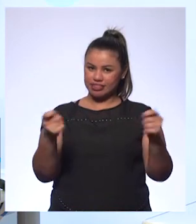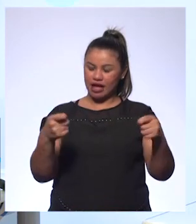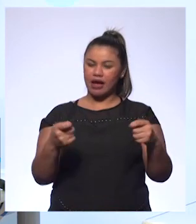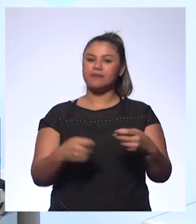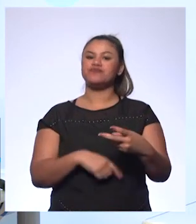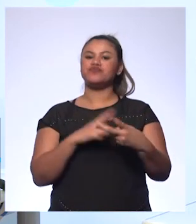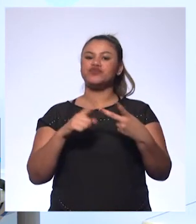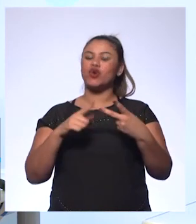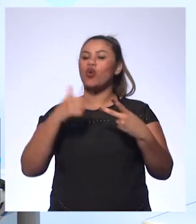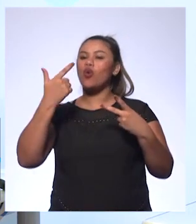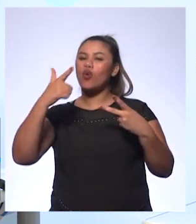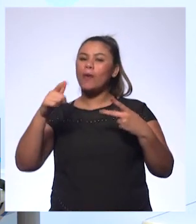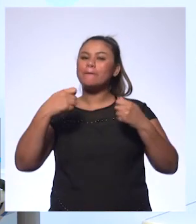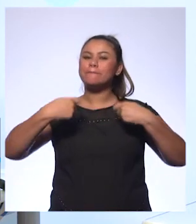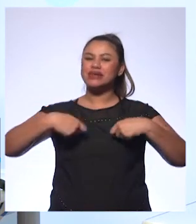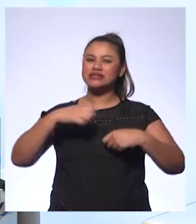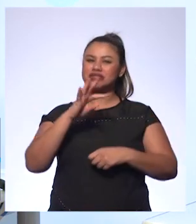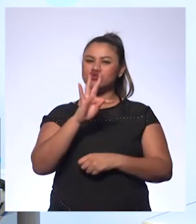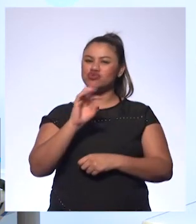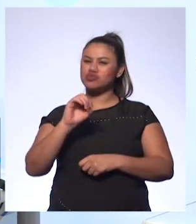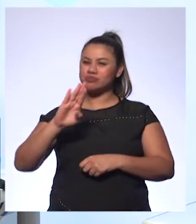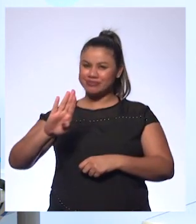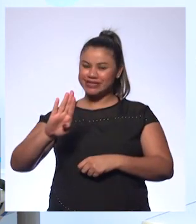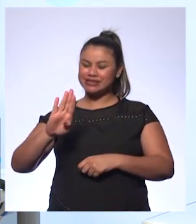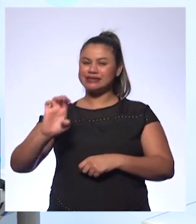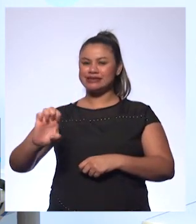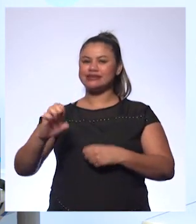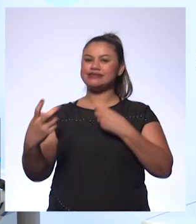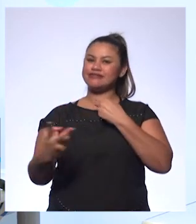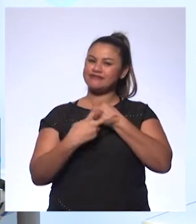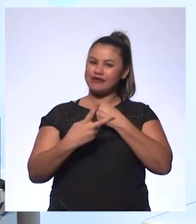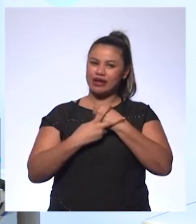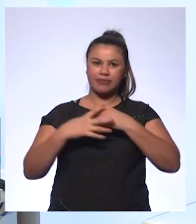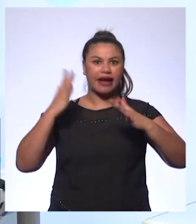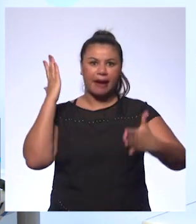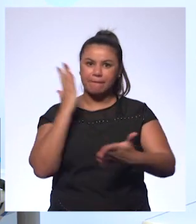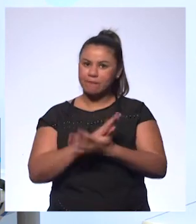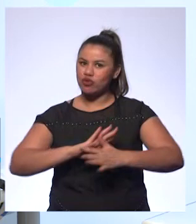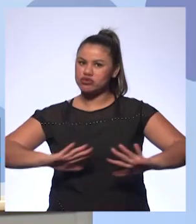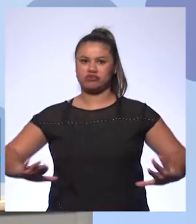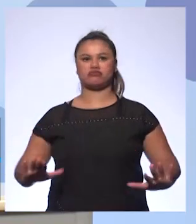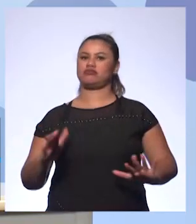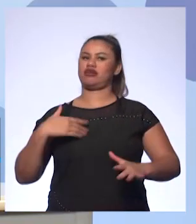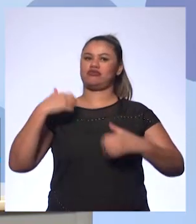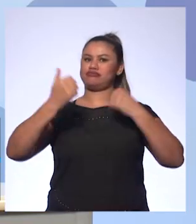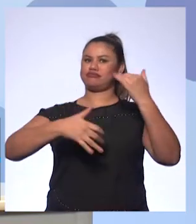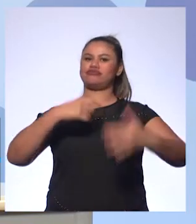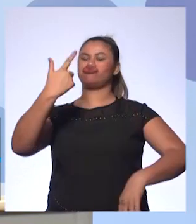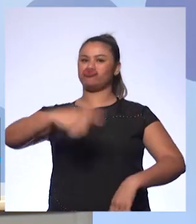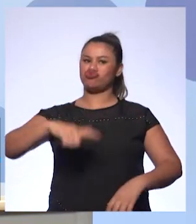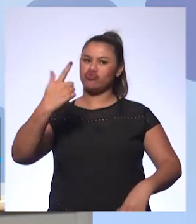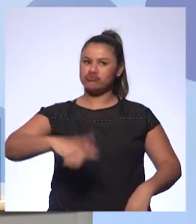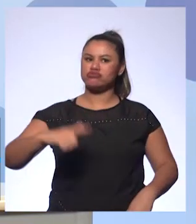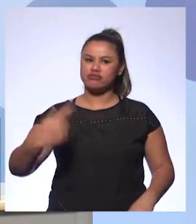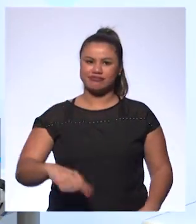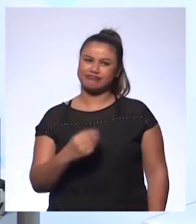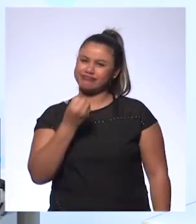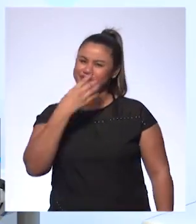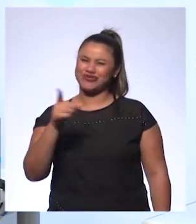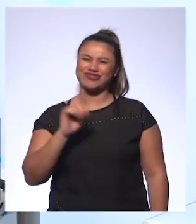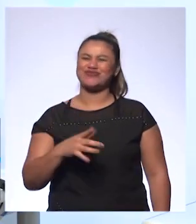saber o verbo to be aí eu não vou explicar mais leve subir chega né já foi e o dá um like e o rei do verbo subir aí